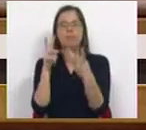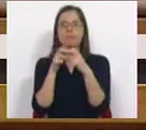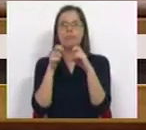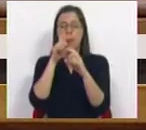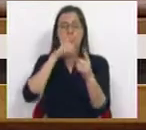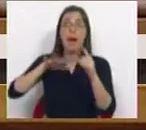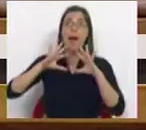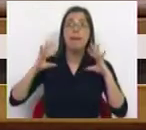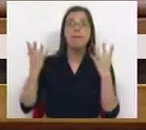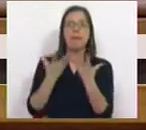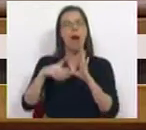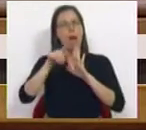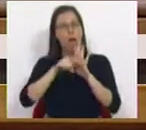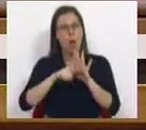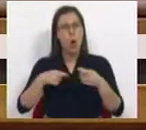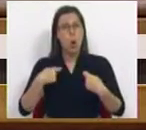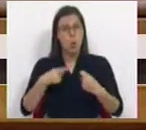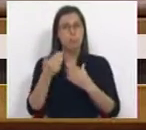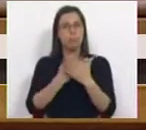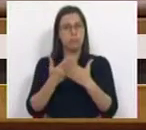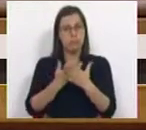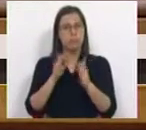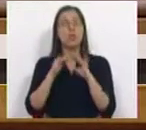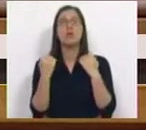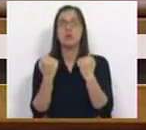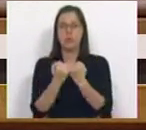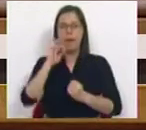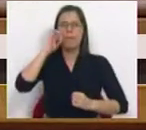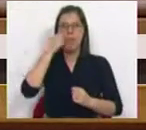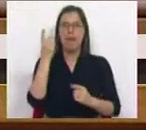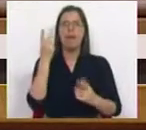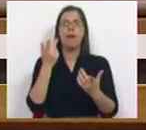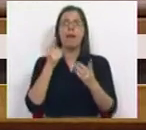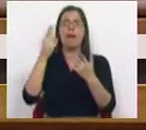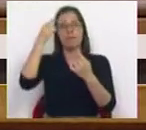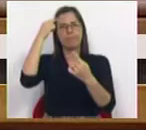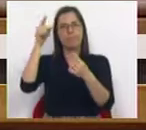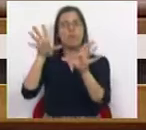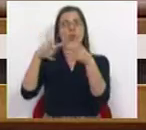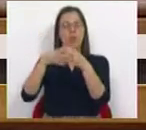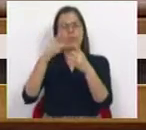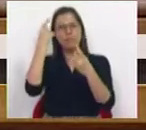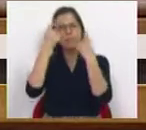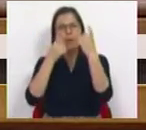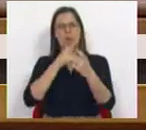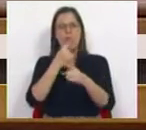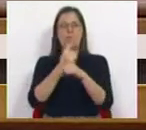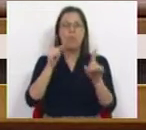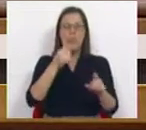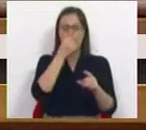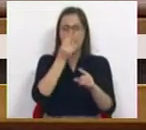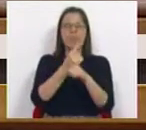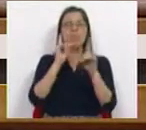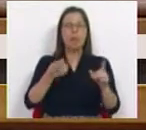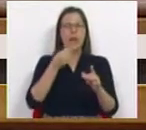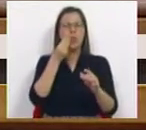problema ambiental e ético com custos económicos e sociais e convida a Comissão Europeia a estudar razões que